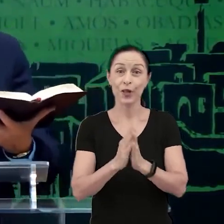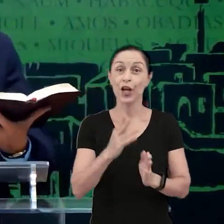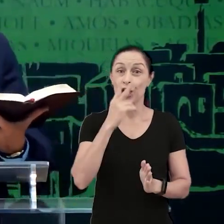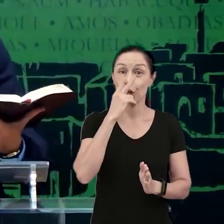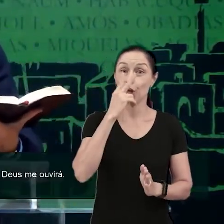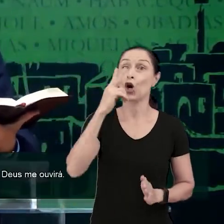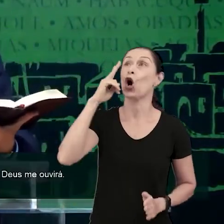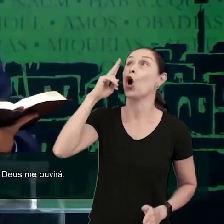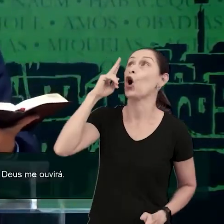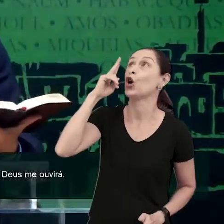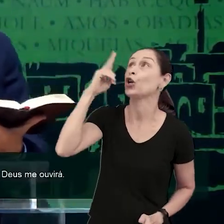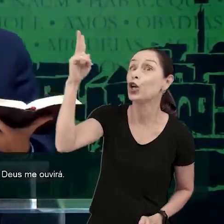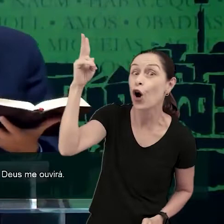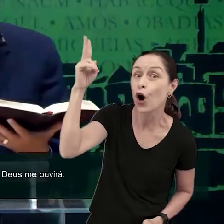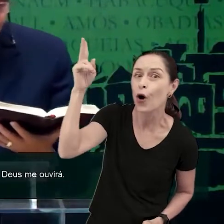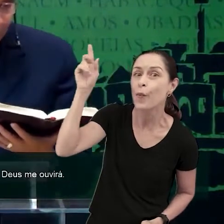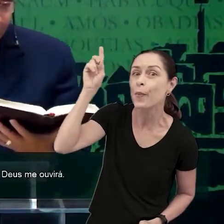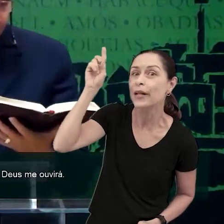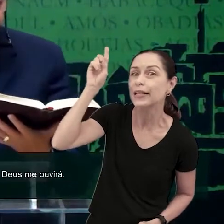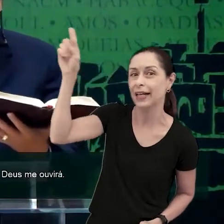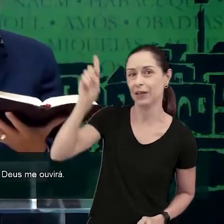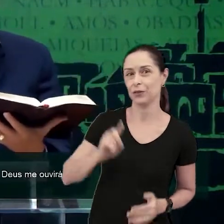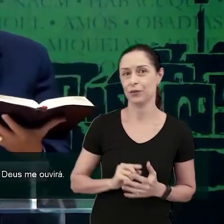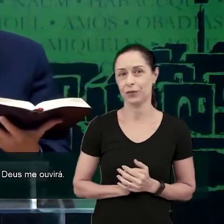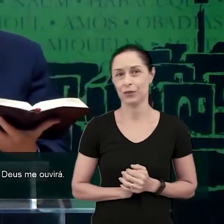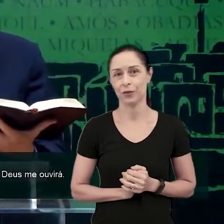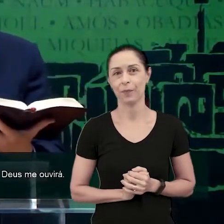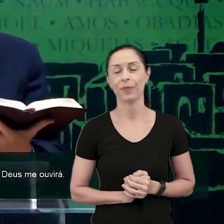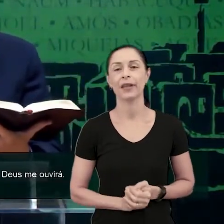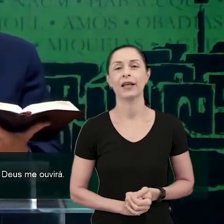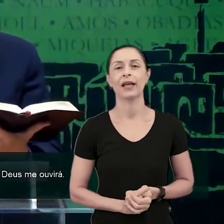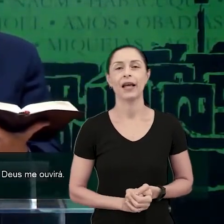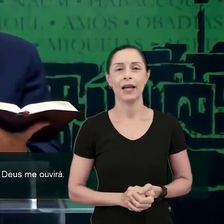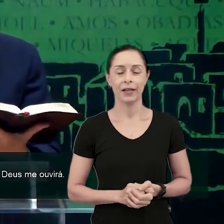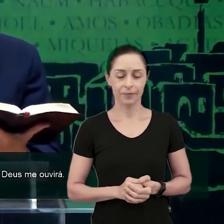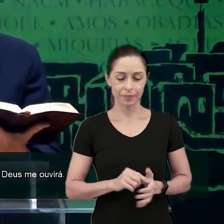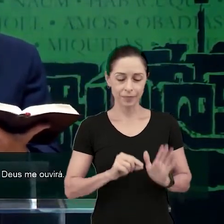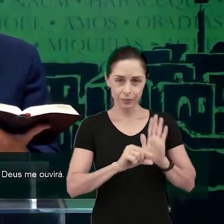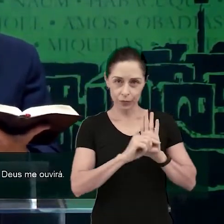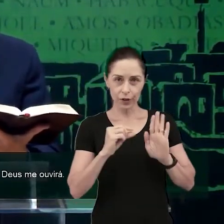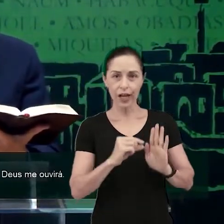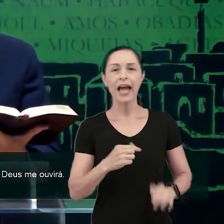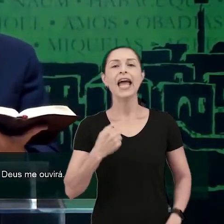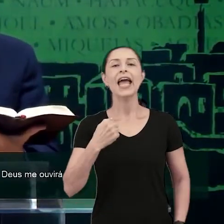Você pode ler o 7 comigo? Vamos todos juntos? Eu, porém,